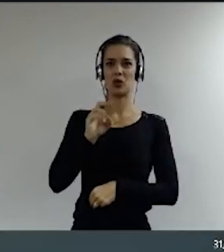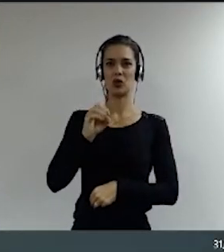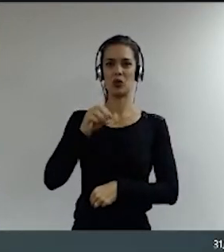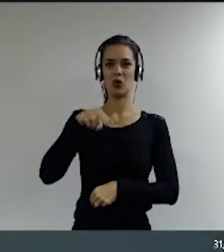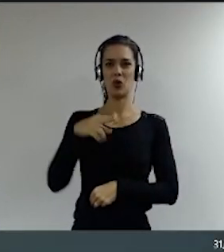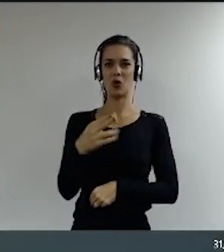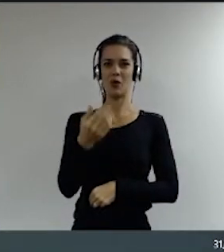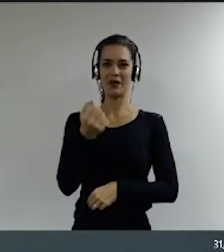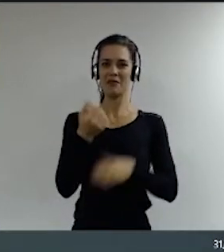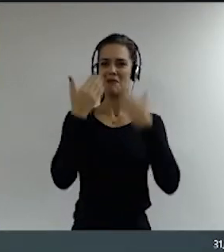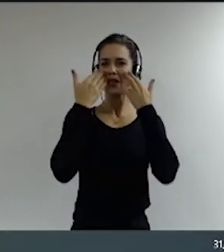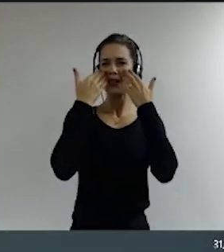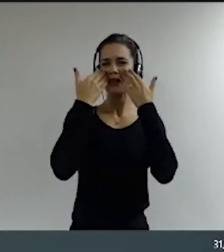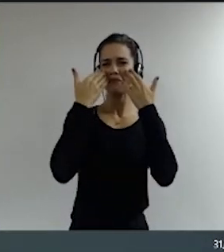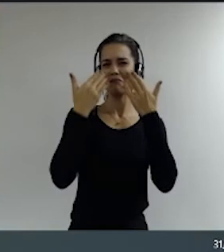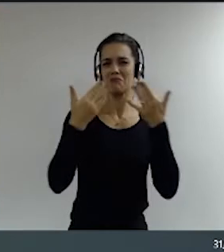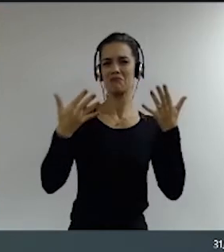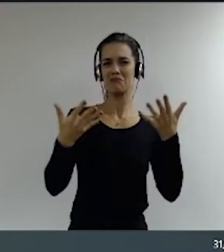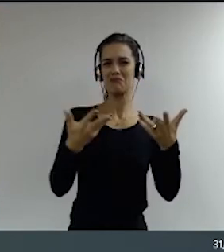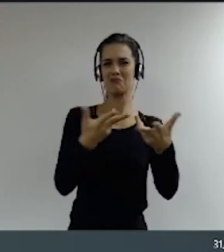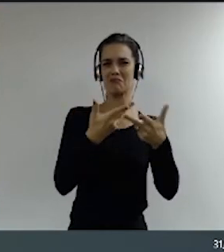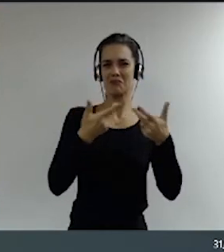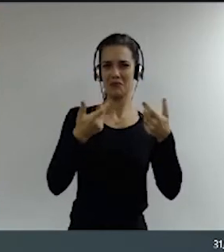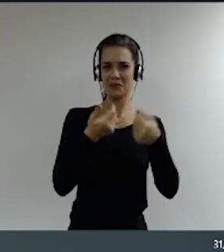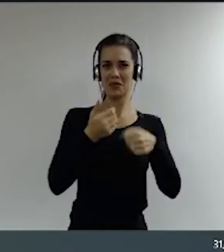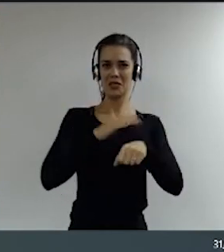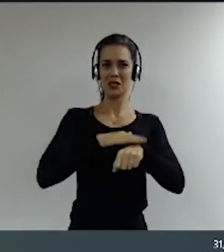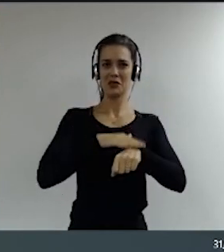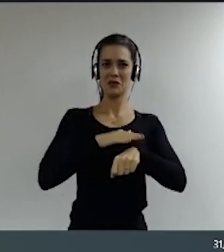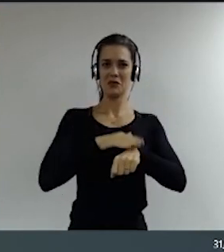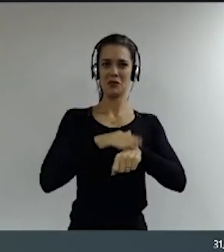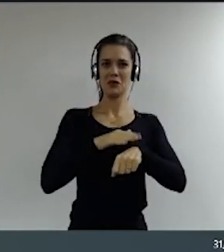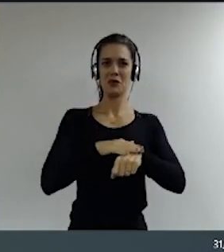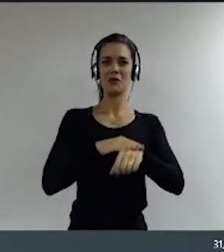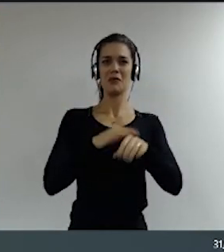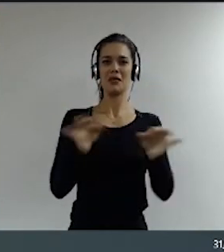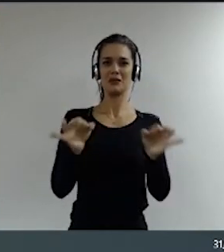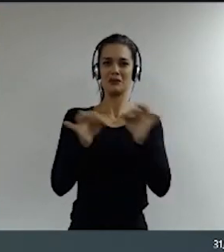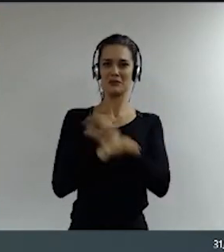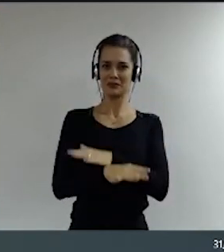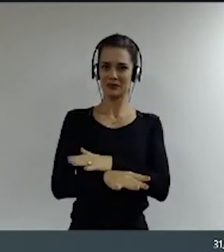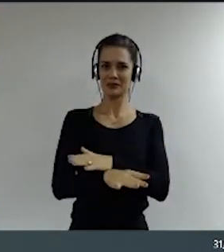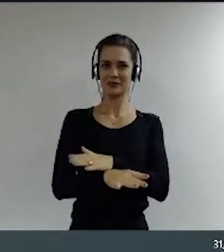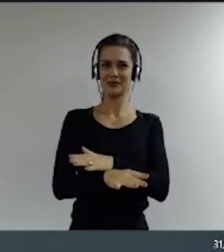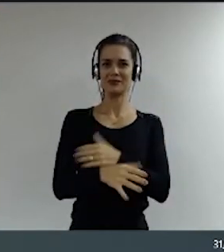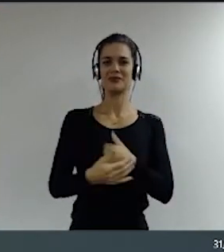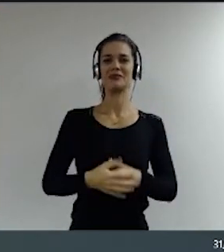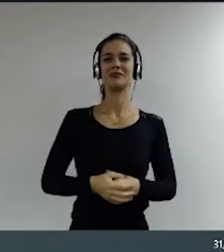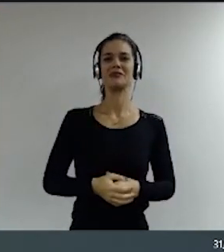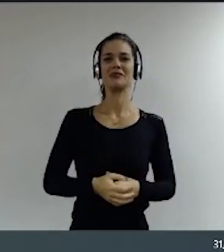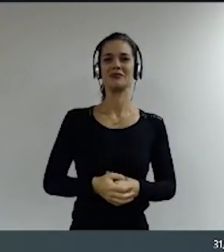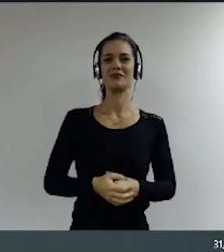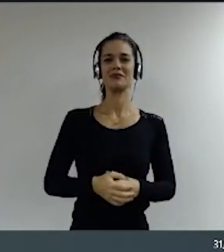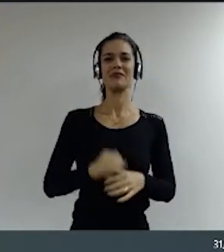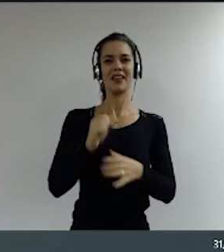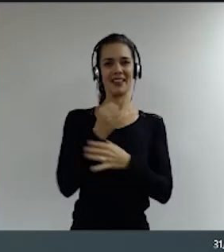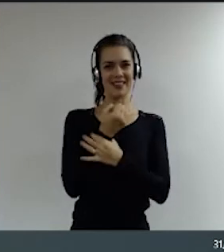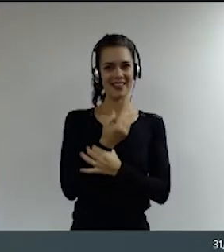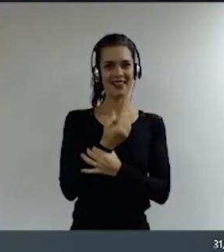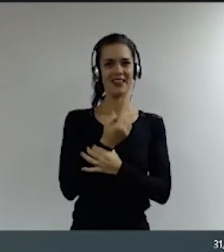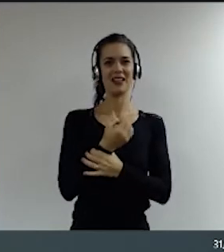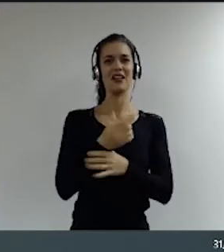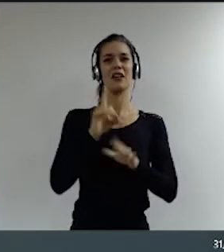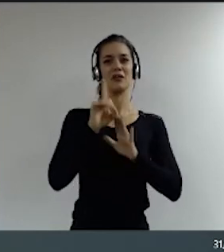elevada conferência magna proferida nesta sessão solene de encerramento de título Garantias para